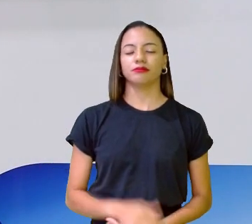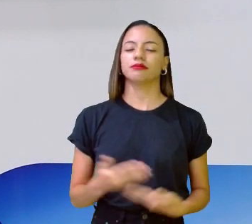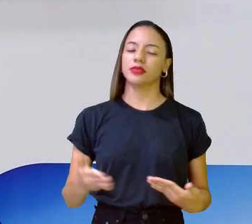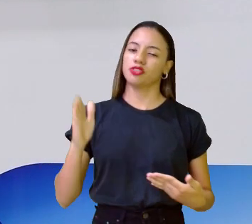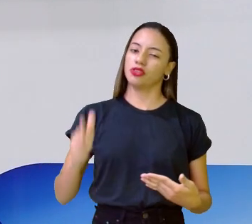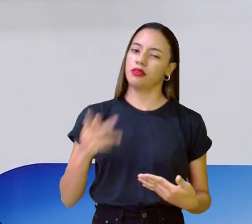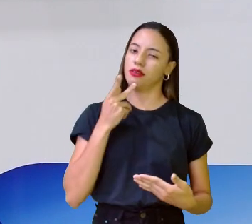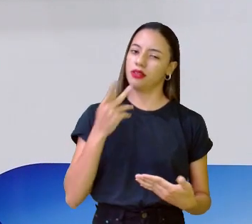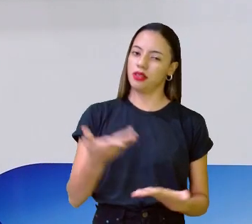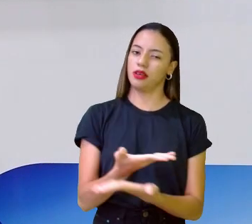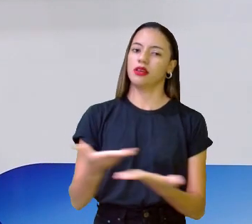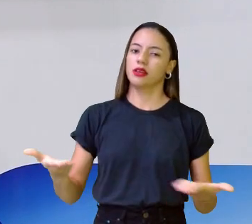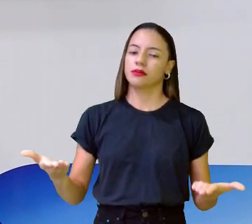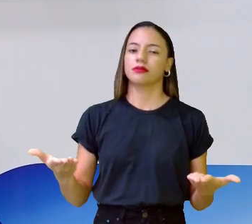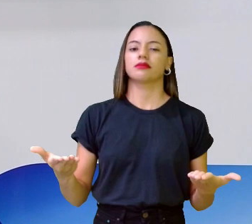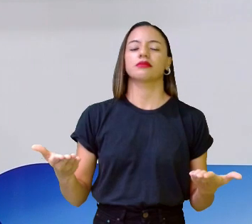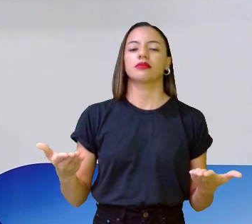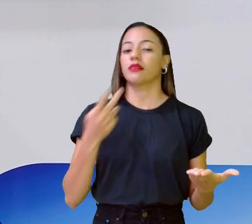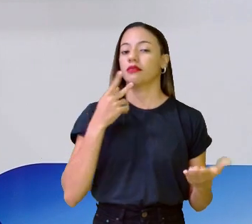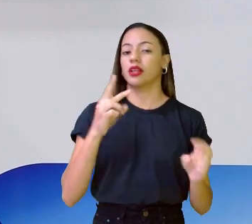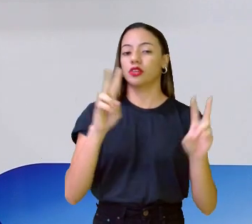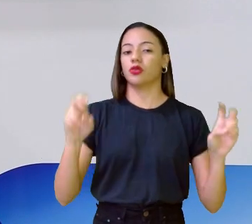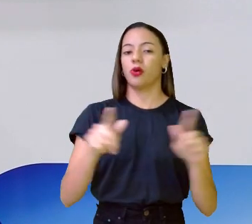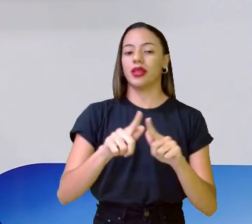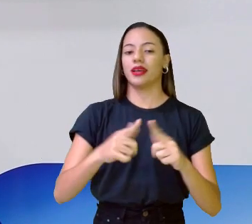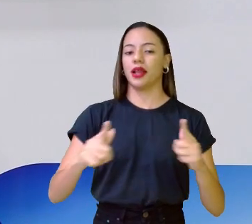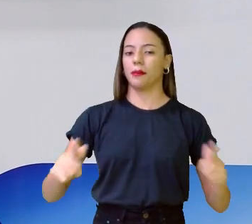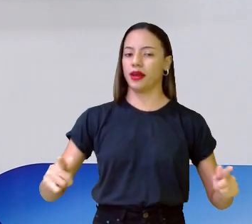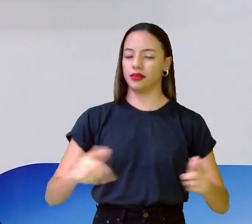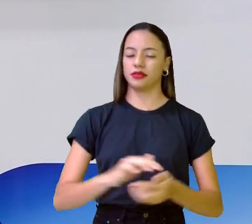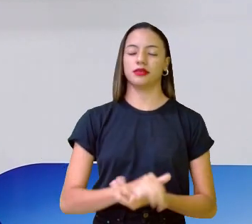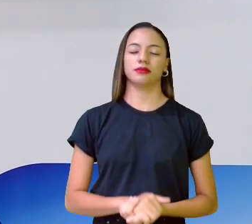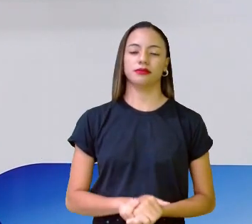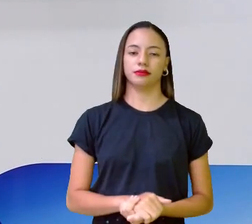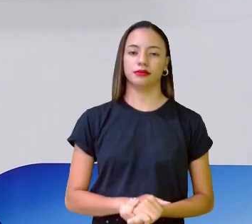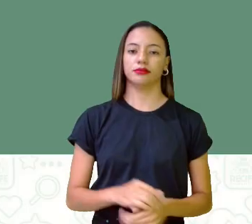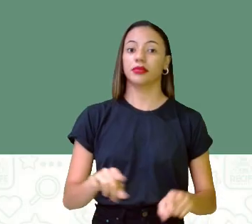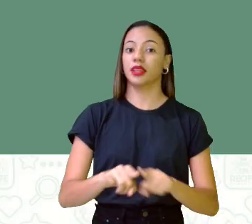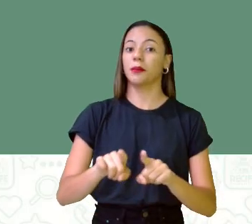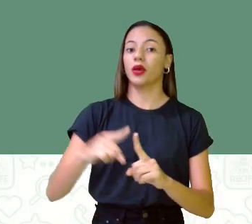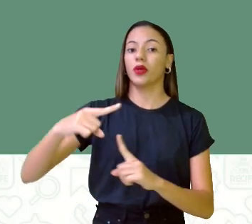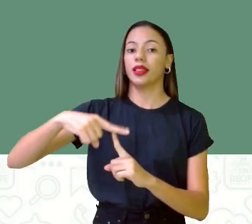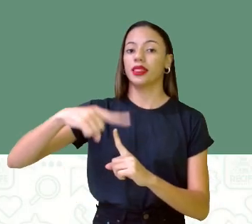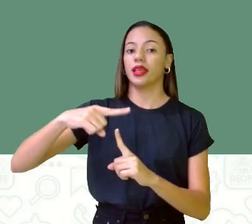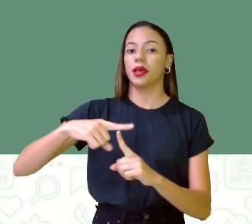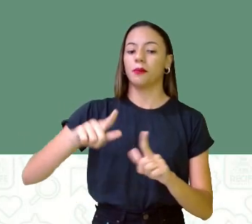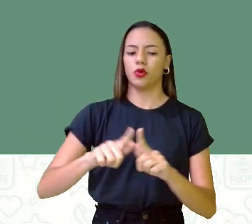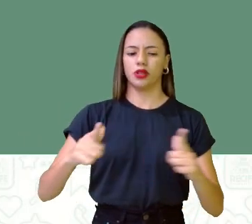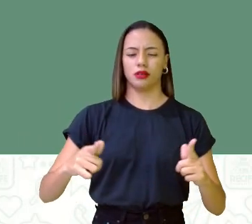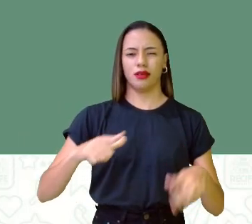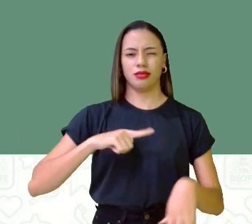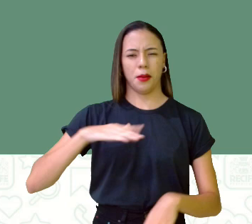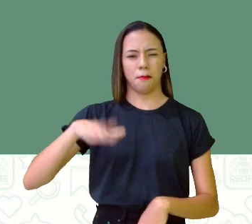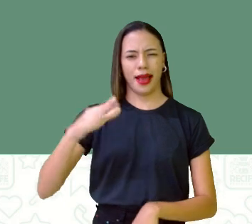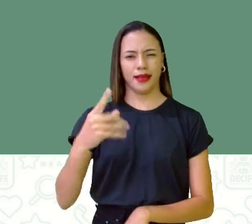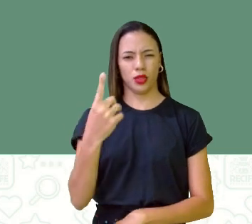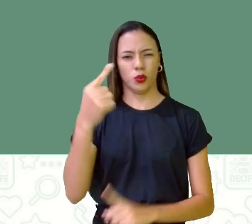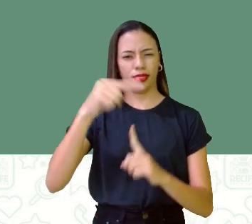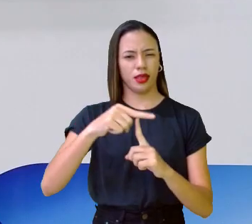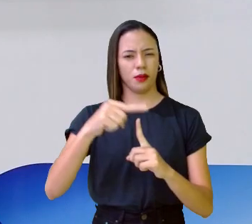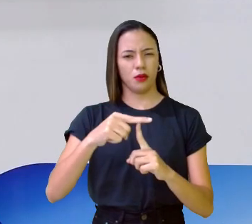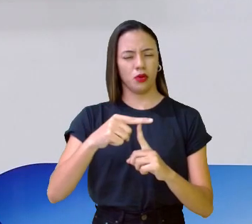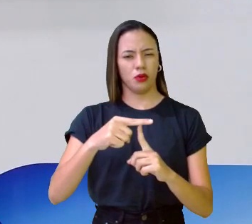para vocês que nós vamos falar sobre a gramática, não é? E os seus tipos, não é? Existe mais de um tipo de gramática?